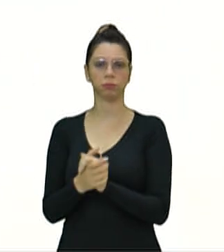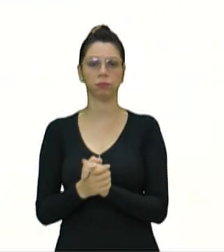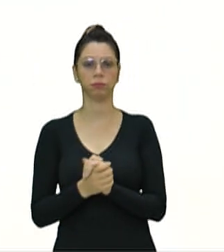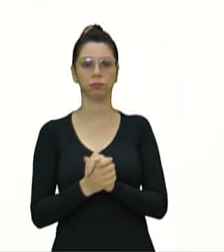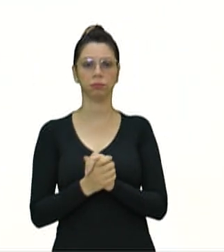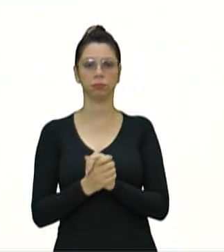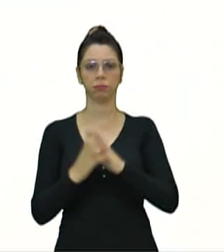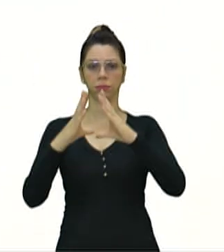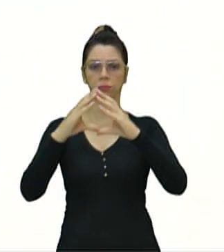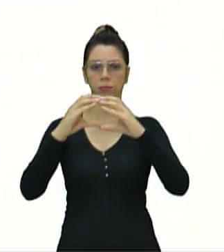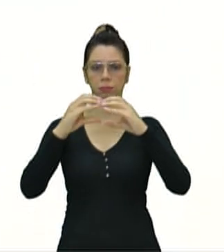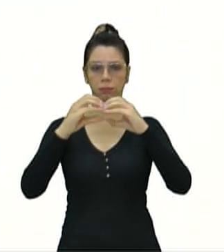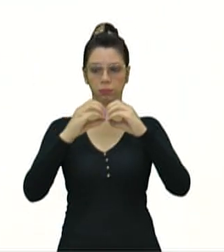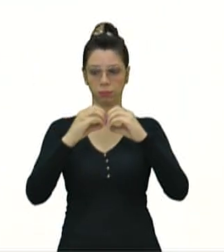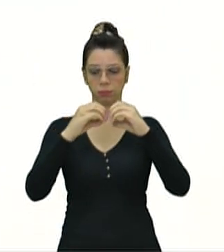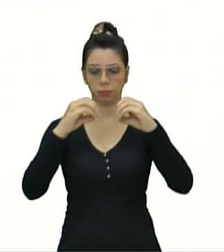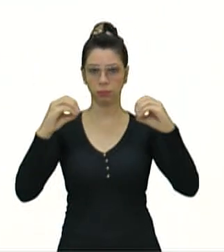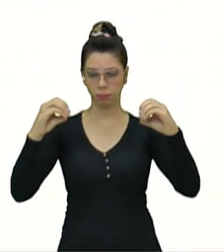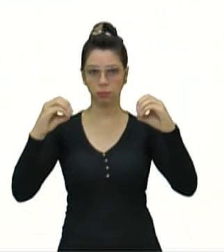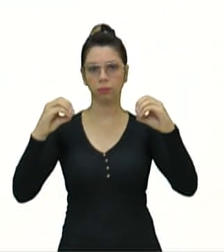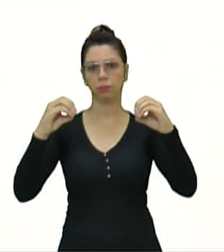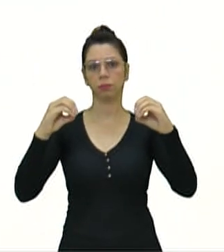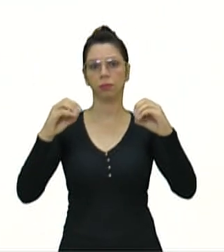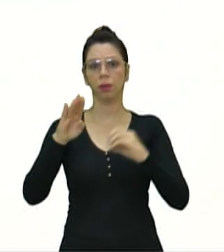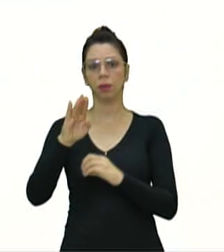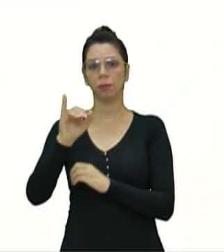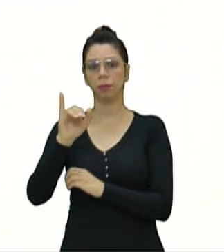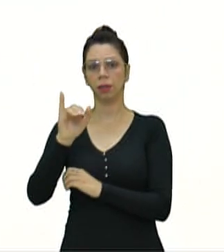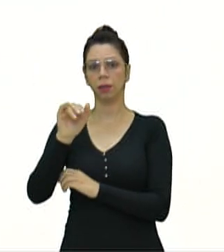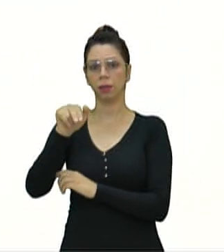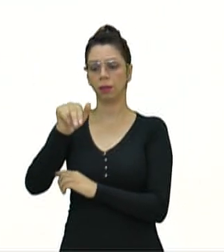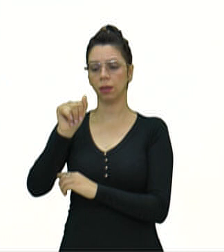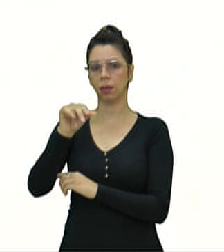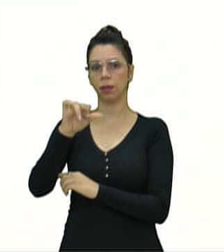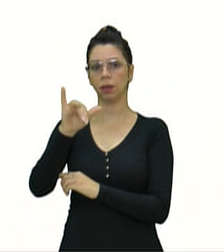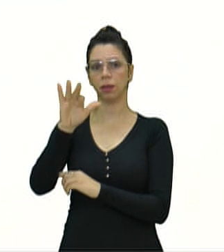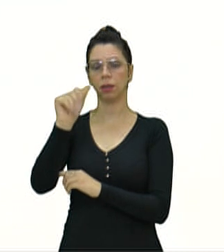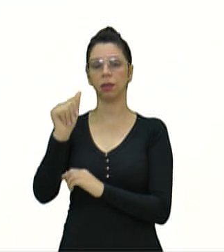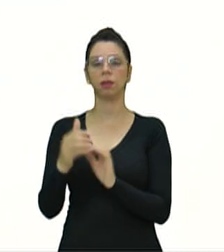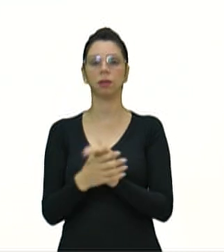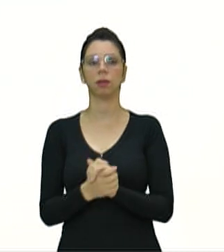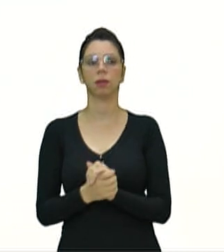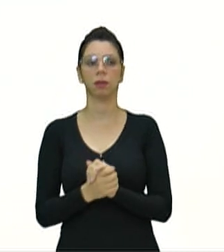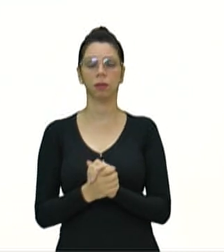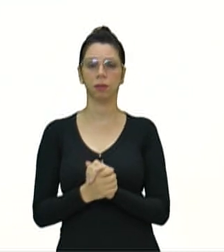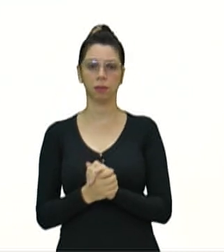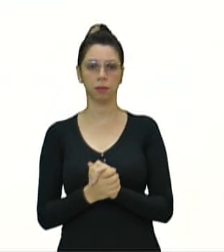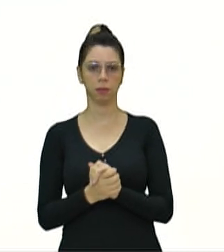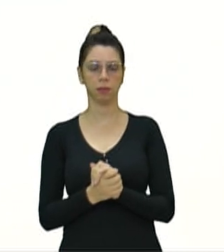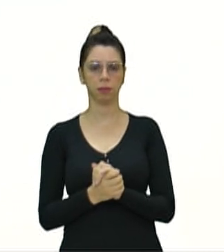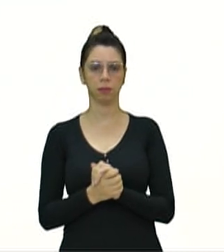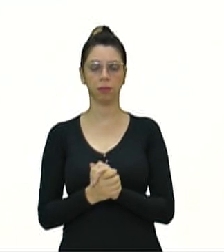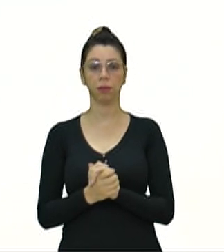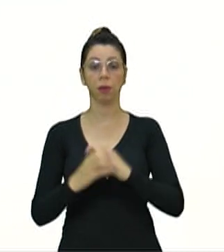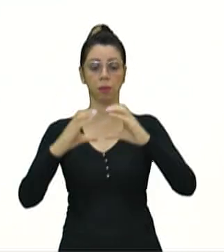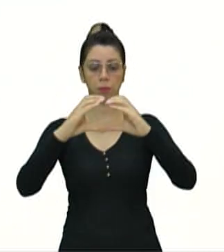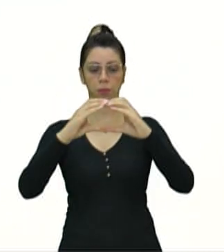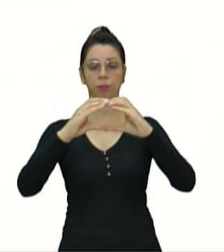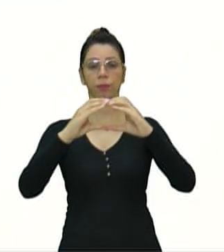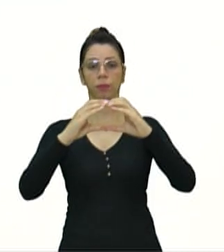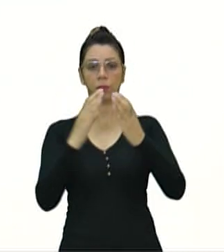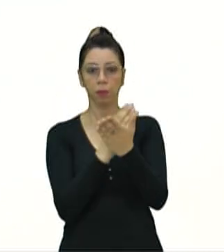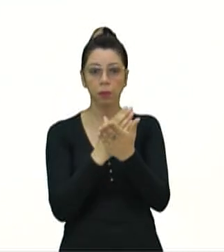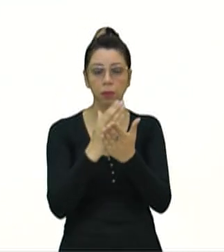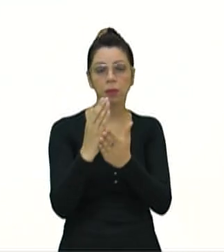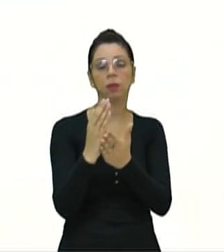binária, cisciparidade, bipartição, que é a divisão de um organismo em duas partes. Então, você vai ter um organismo inicial, que a gente vai chamar de